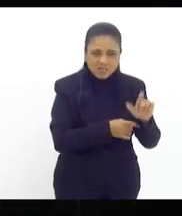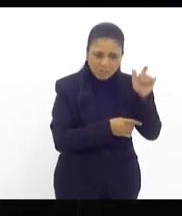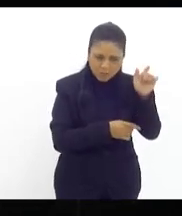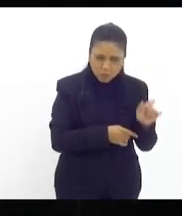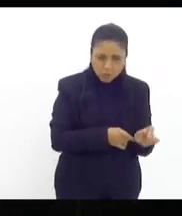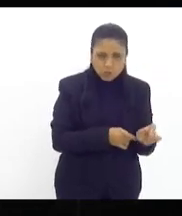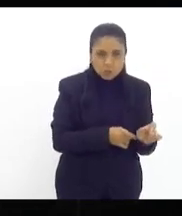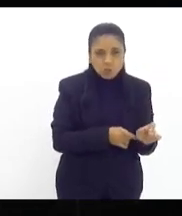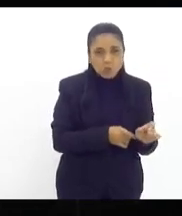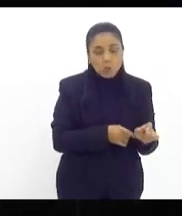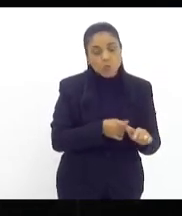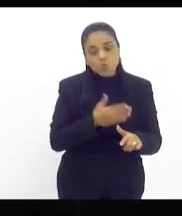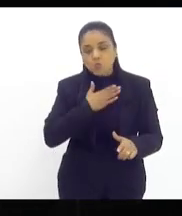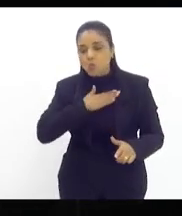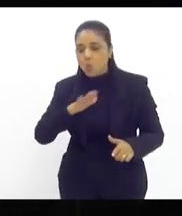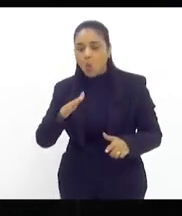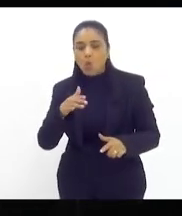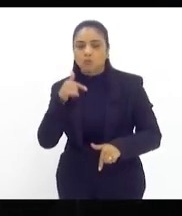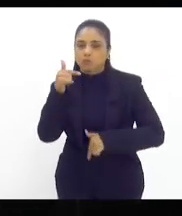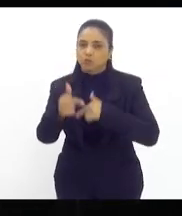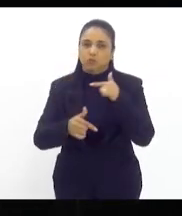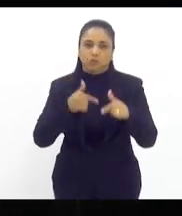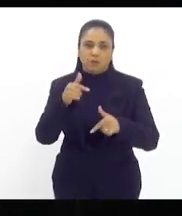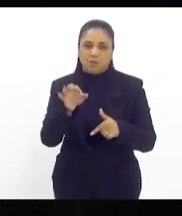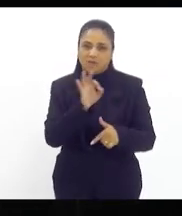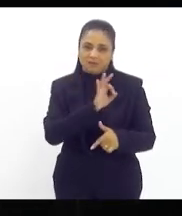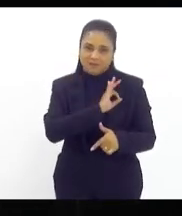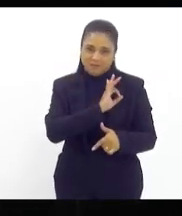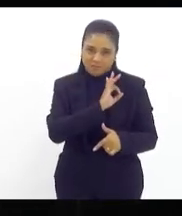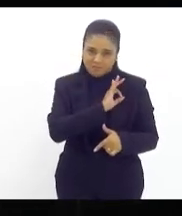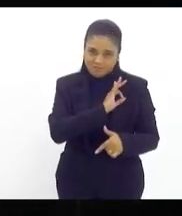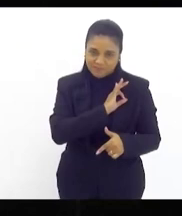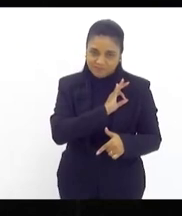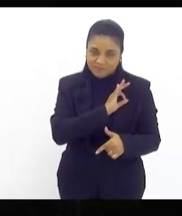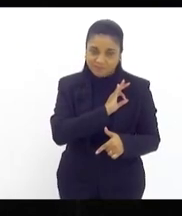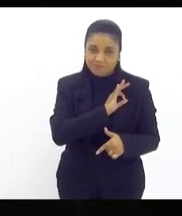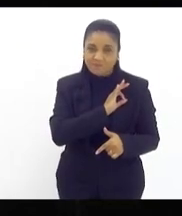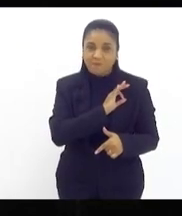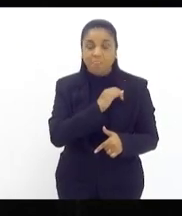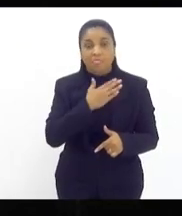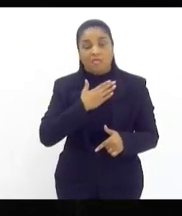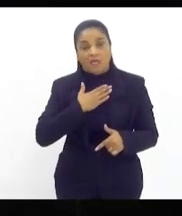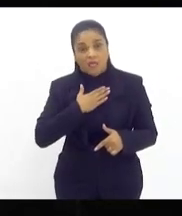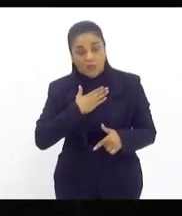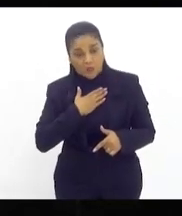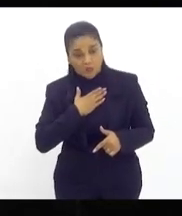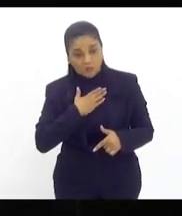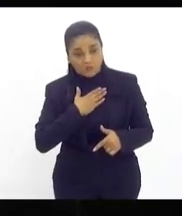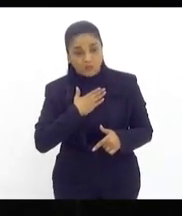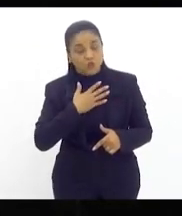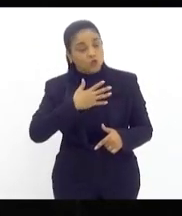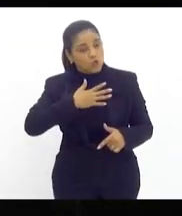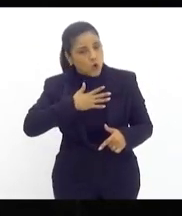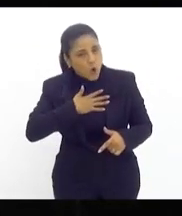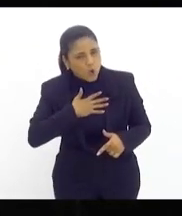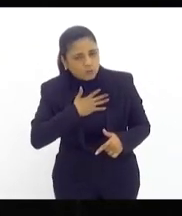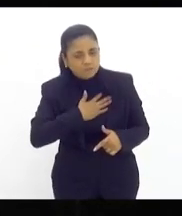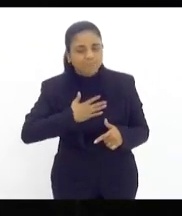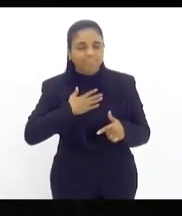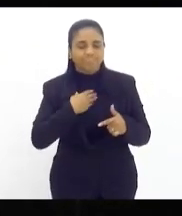do trabalho da polícia eu acho e gostaria de viver numa sociedade melhor